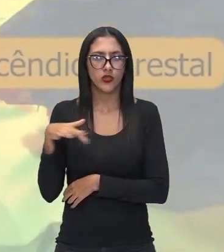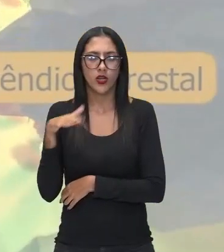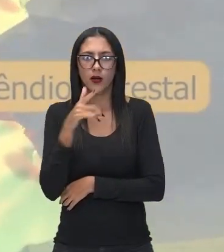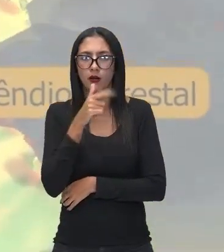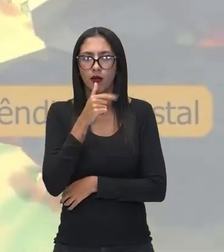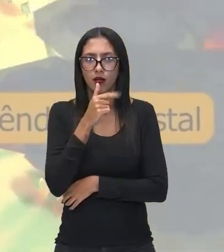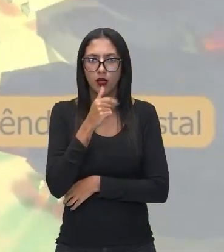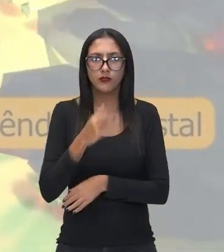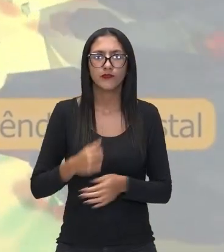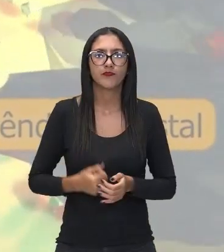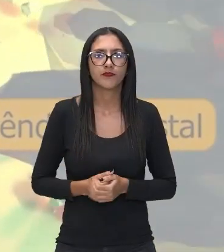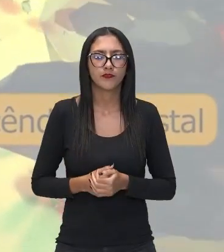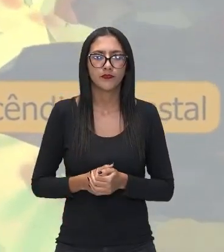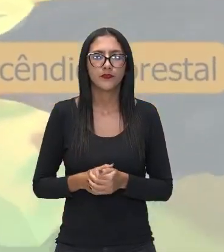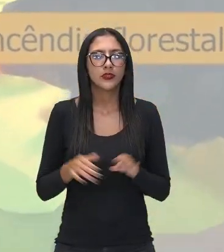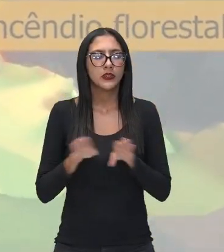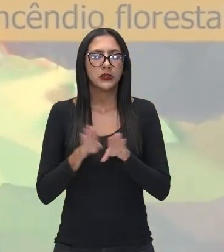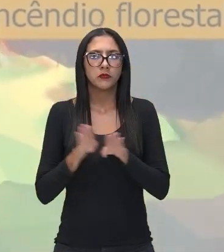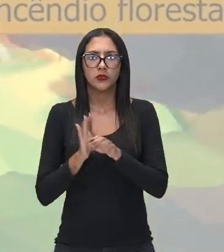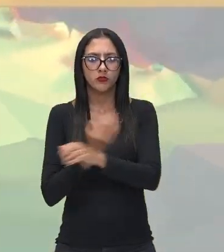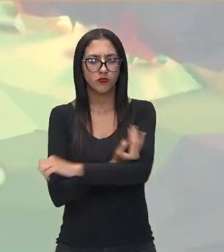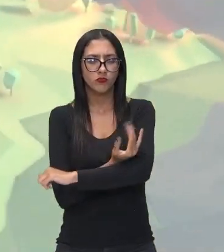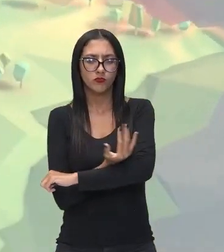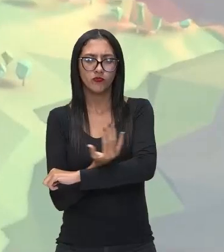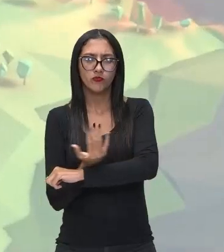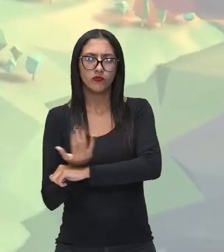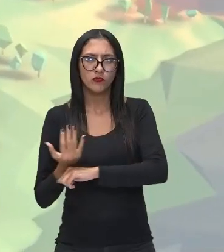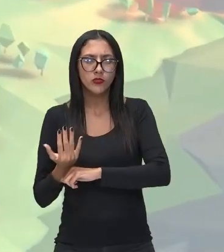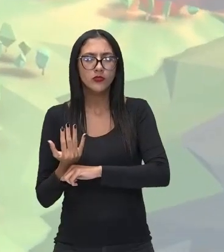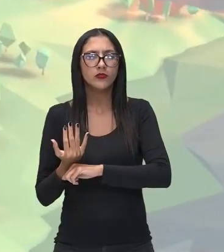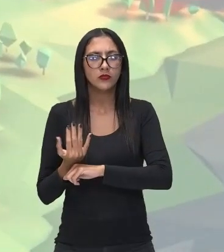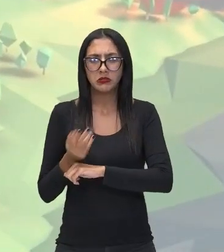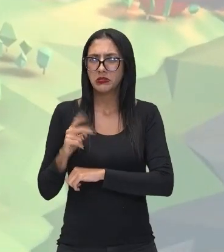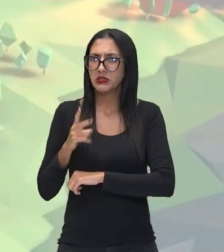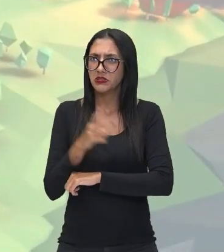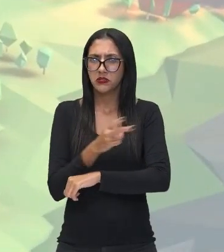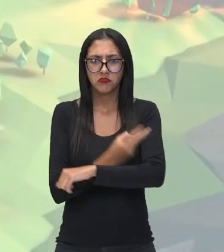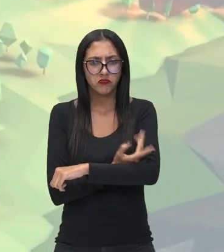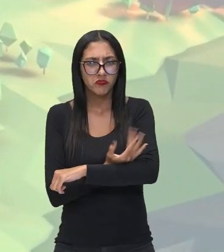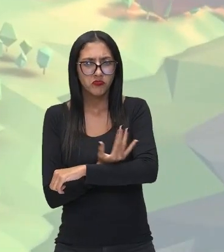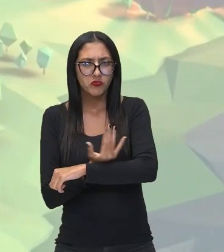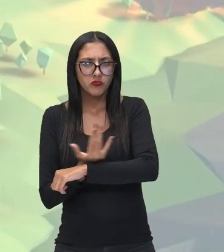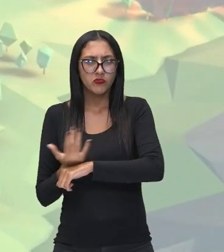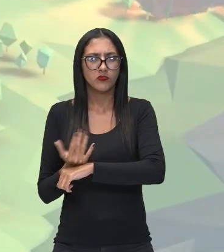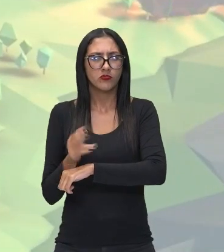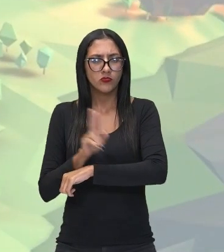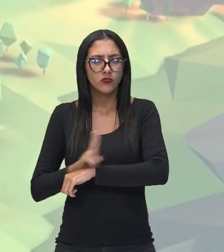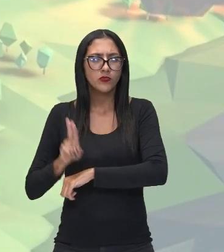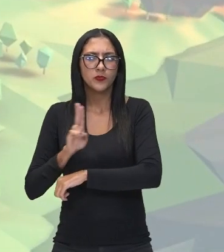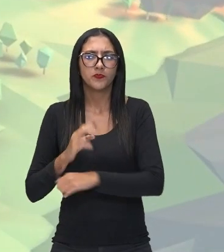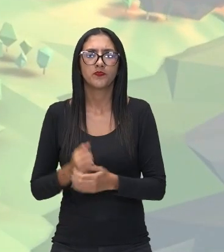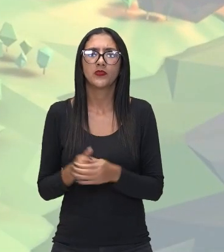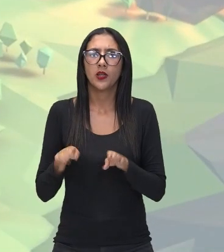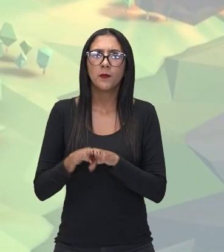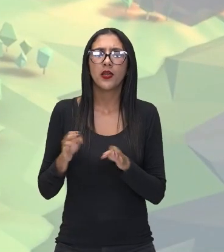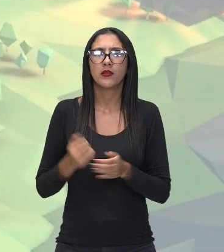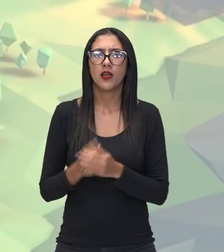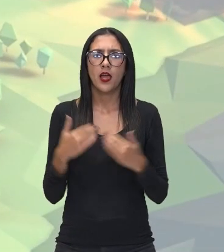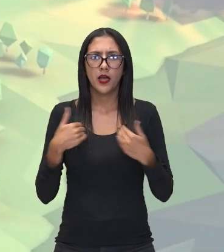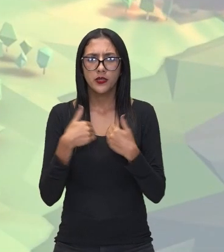o cultivo intensivo, ele pode ajudar aí na poluição dos recursos hídricos, né? A pecuária